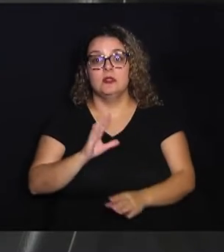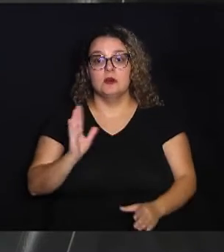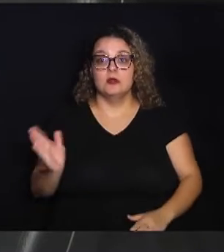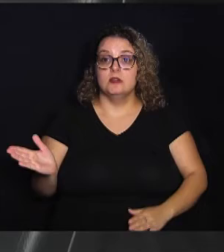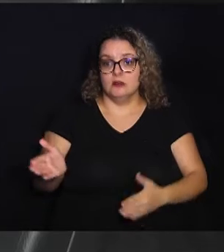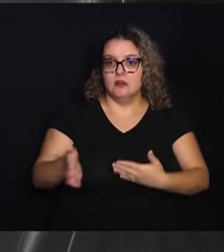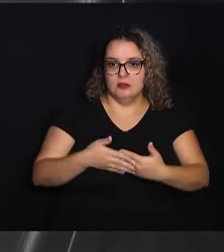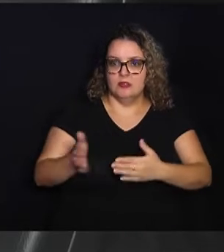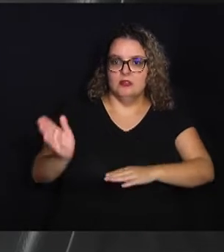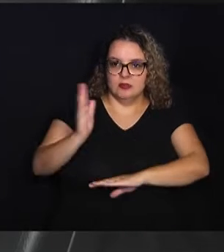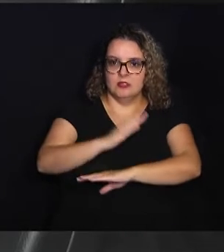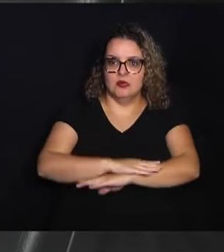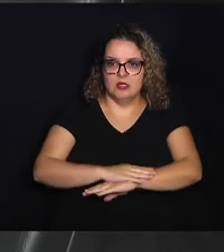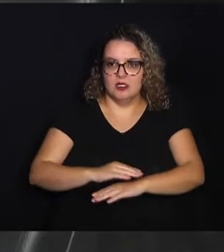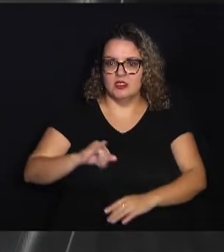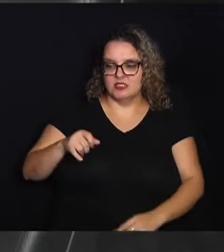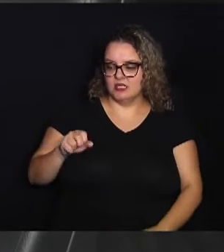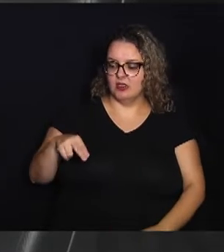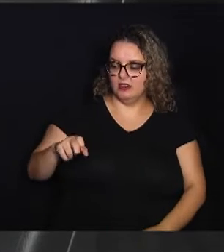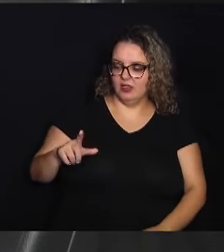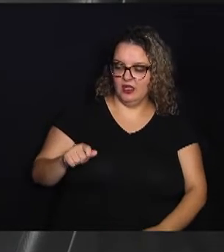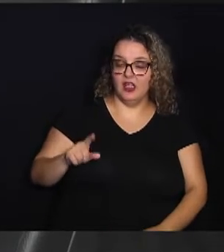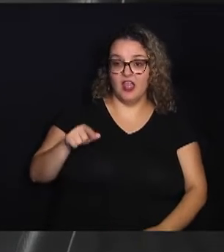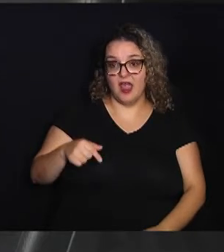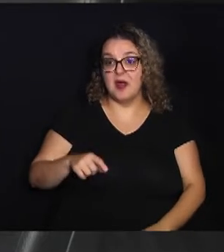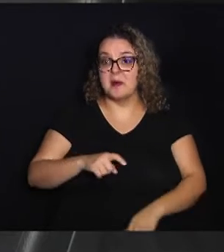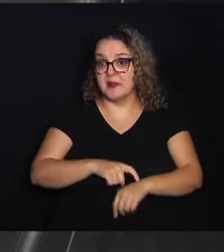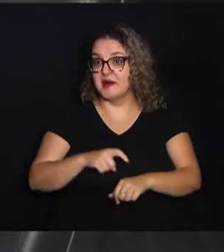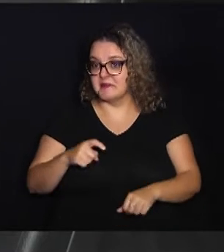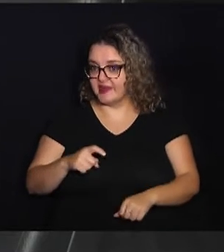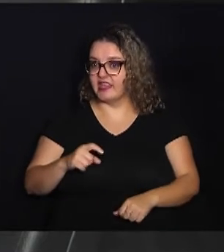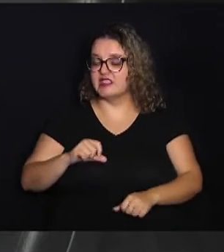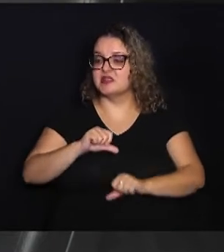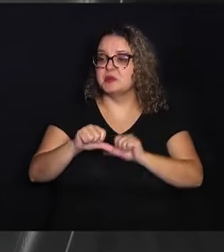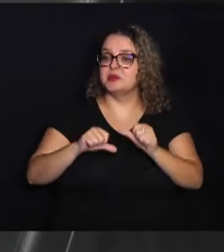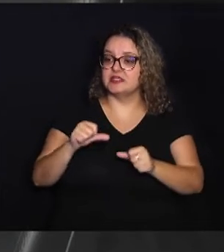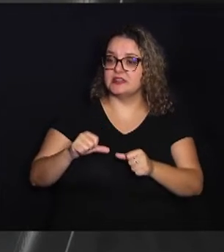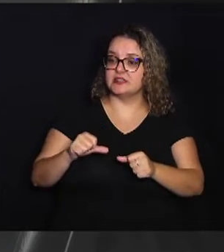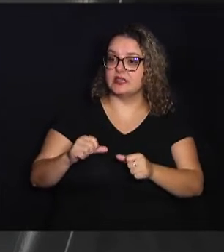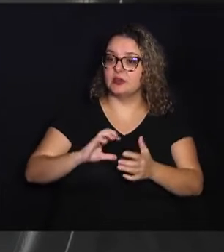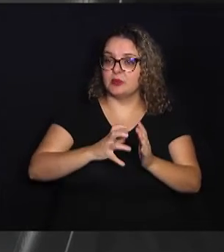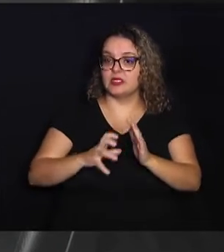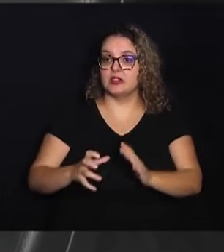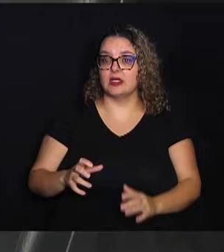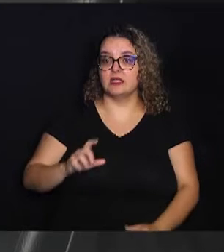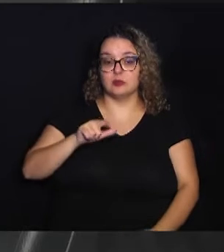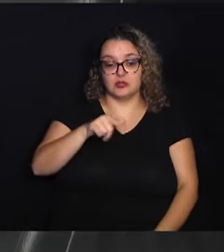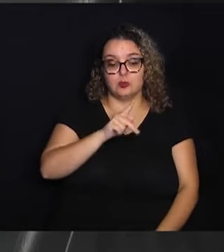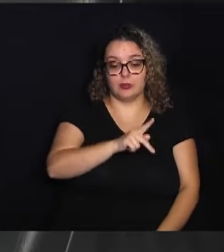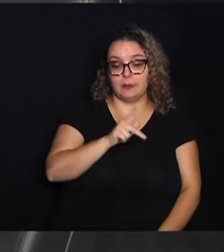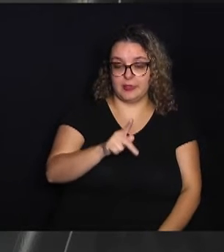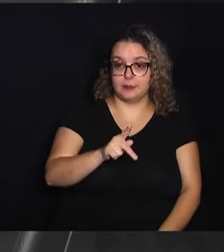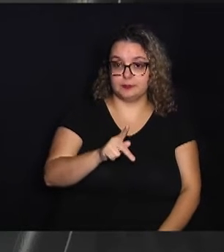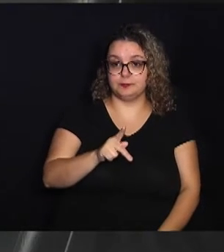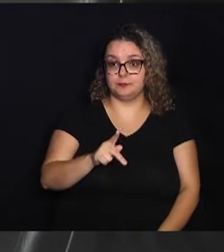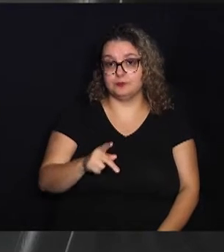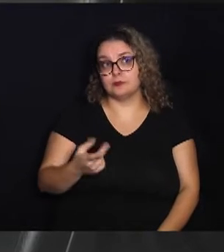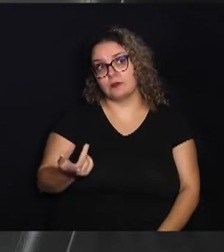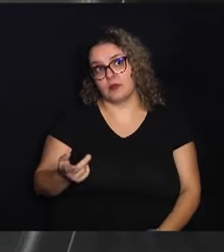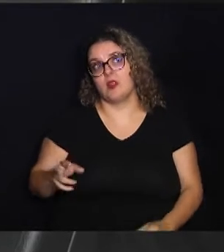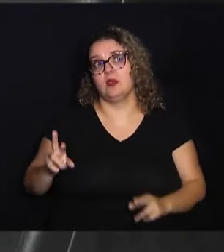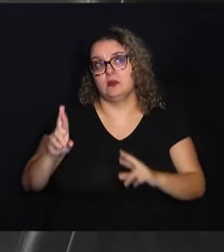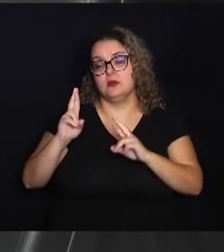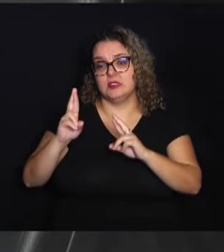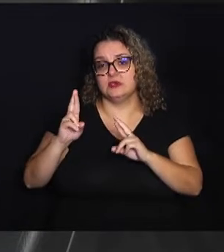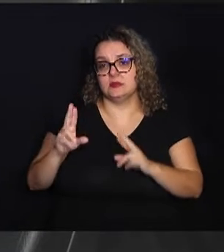janela, né? A janela eleitoral, para quem não sabe, é um período que a gente pode mudar de partido. A gente foi para o PP. E com uma expectativa, né, de